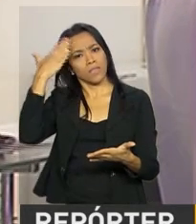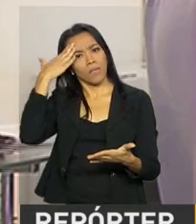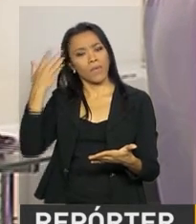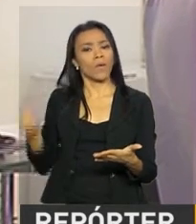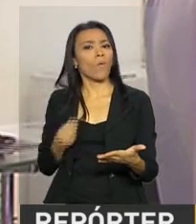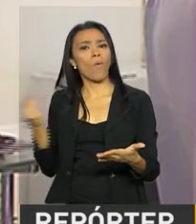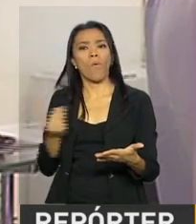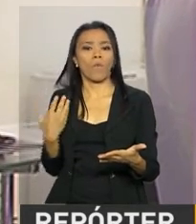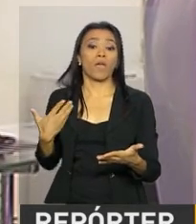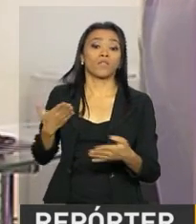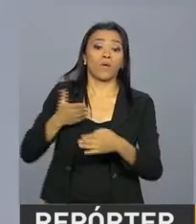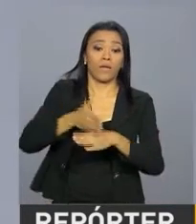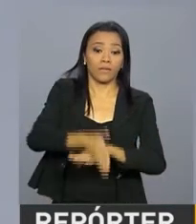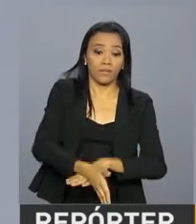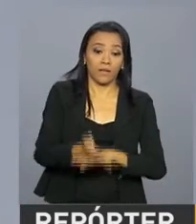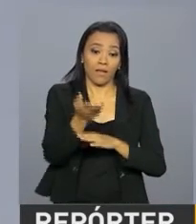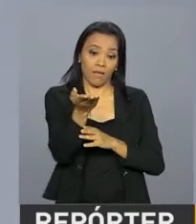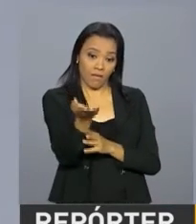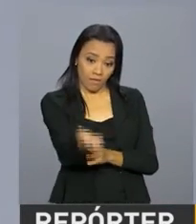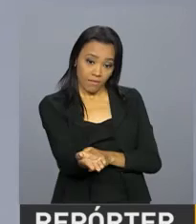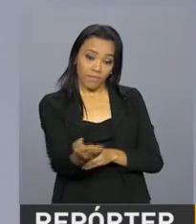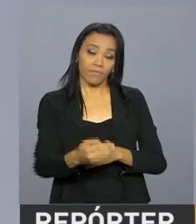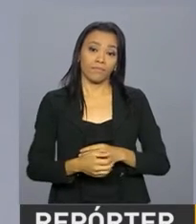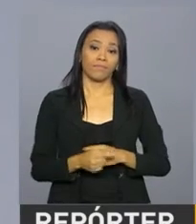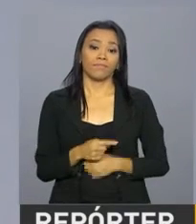eletrônica, basta acessar